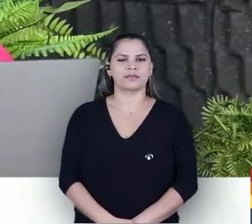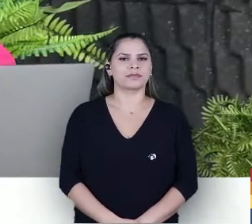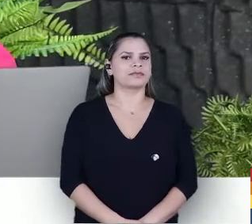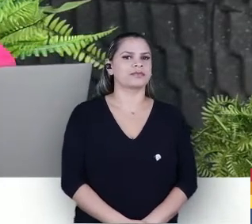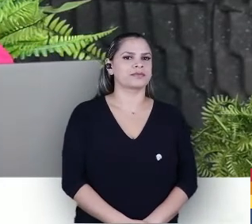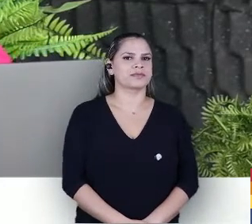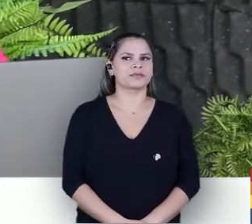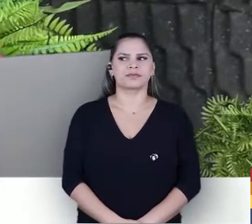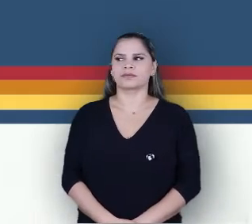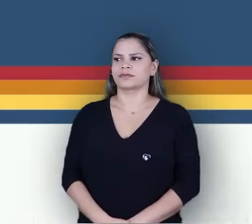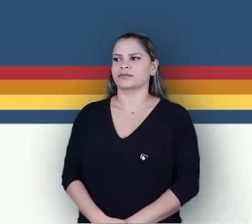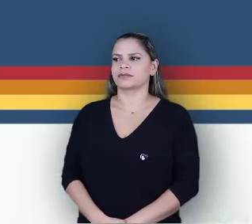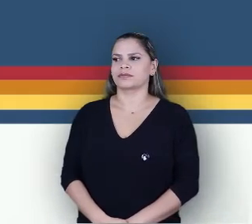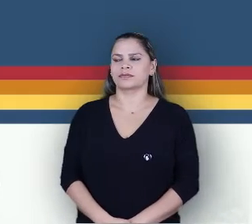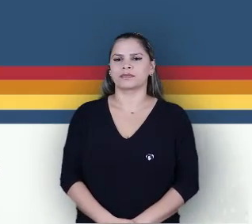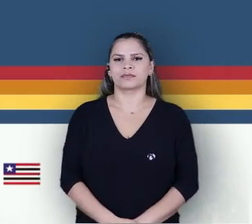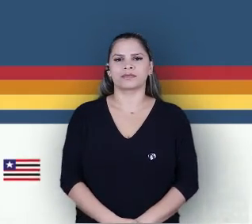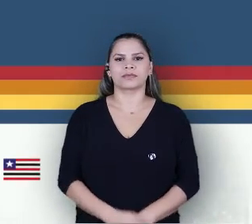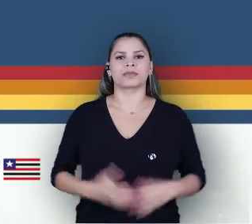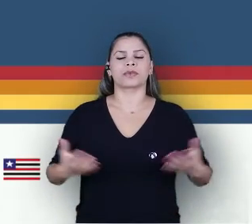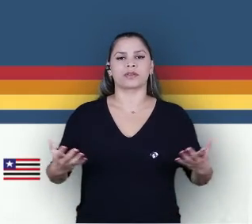professores especialistas.